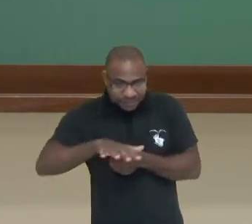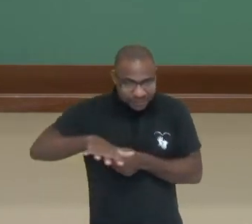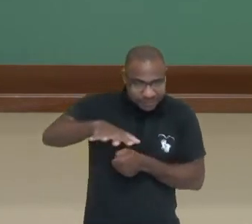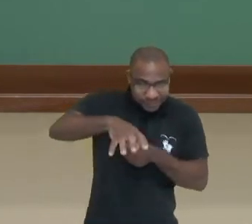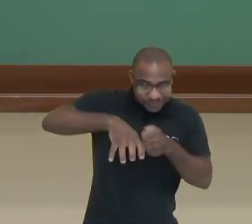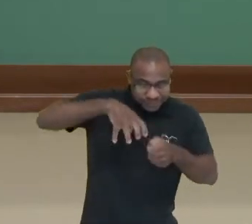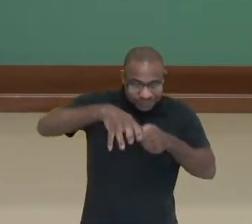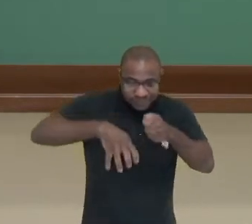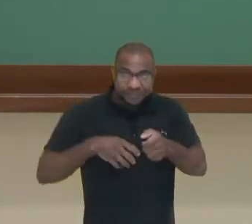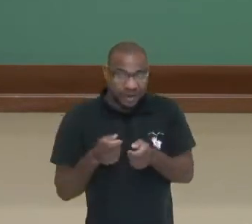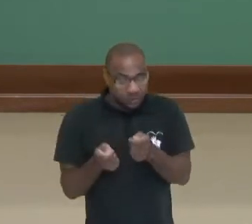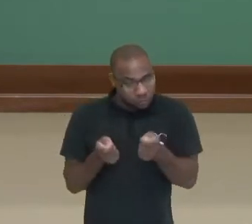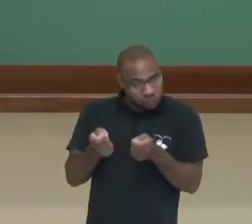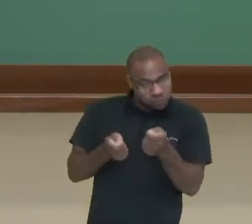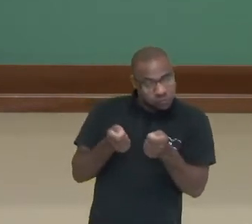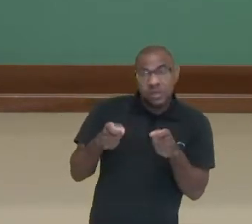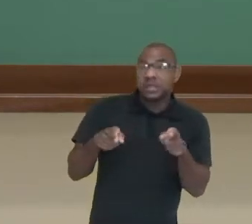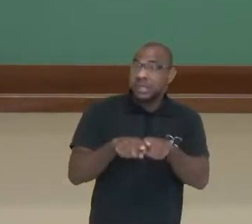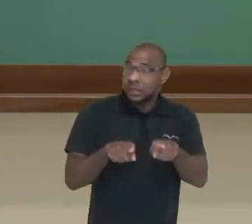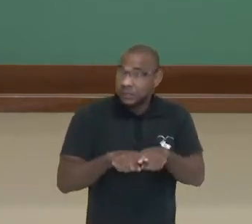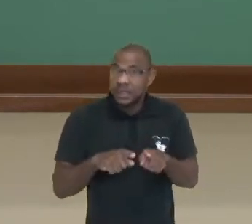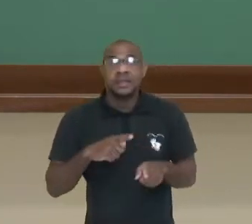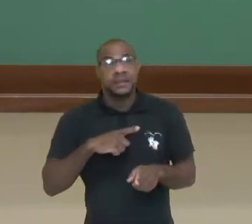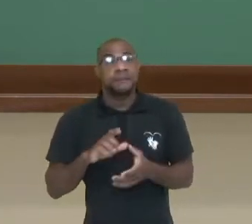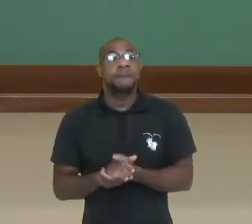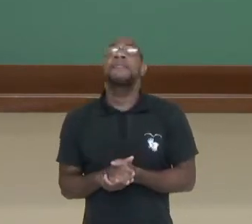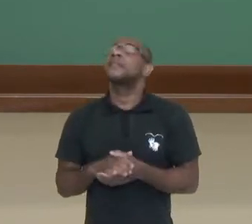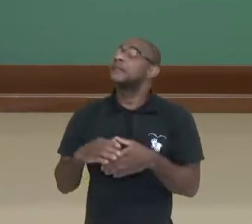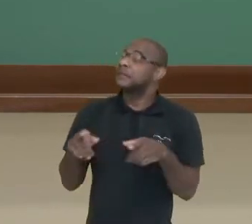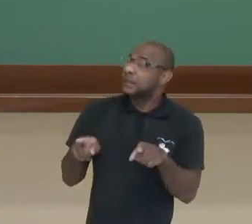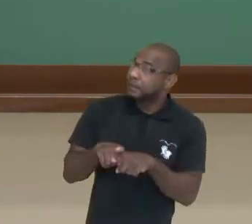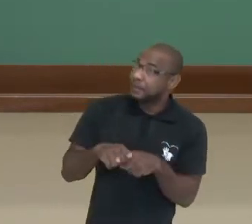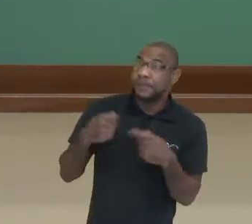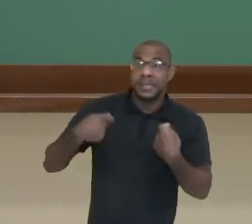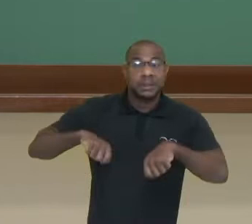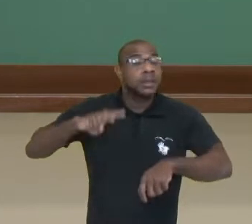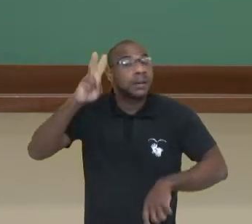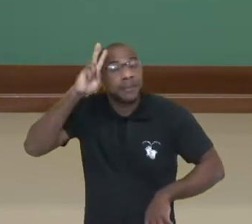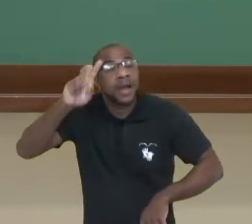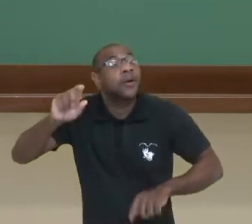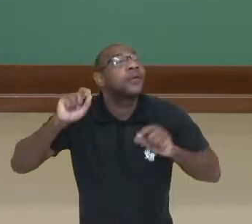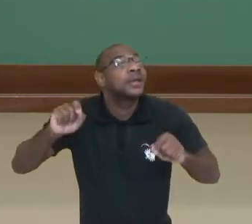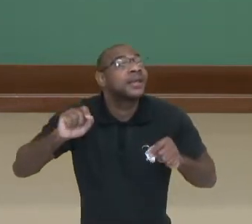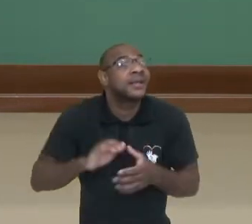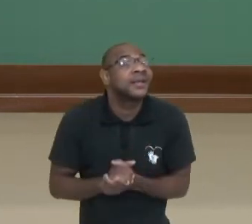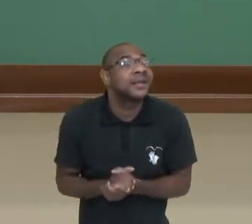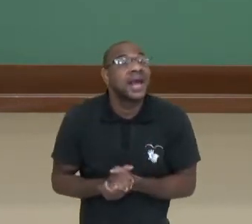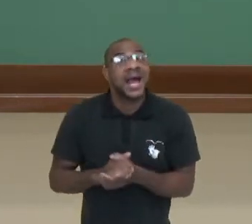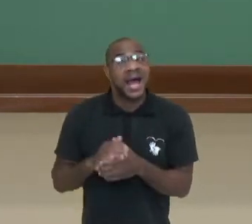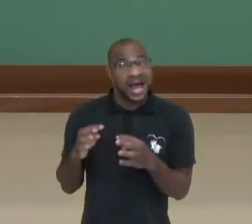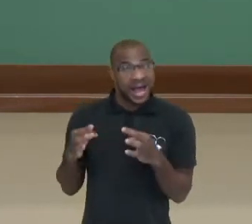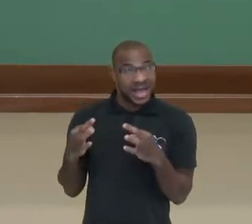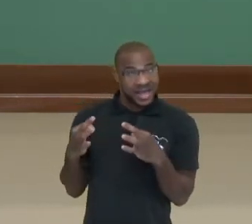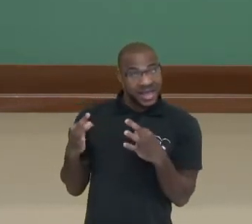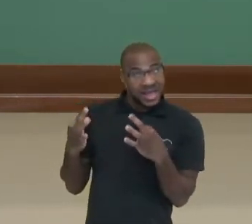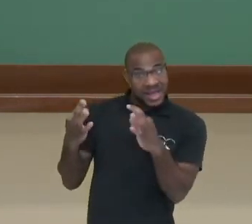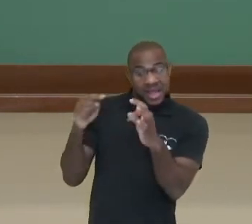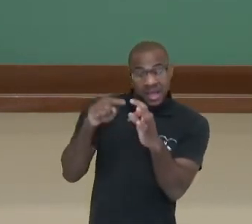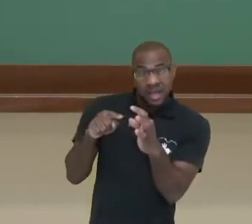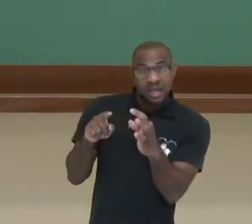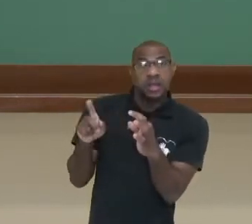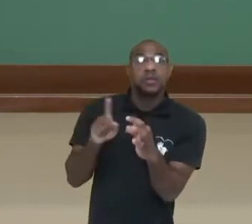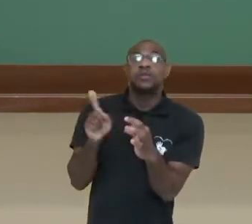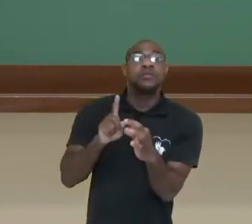um pouquinho disso nós vimos naquela aula. Claro que devemos lembrar que apenas a tecnologia não